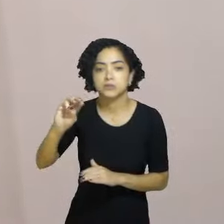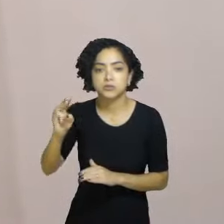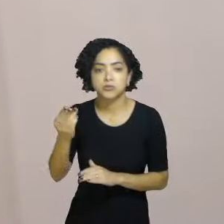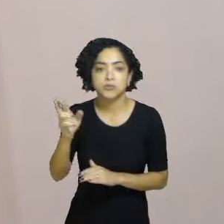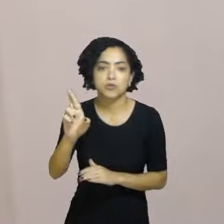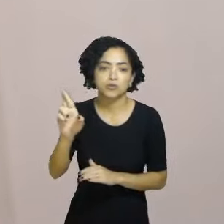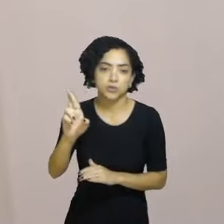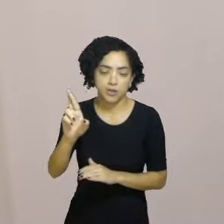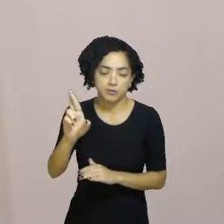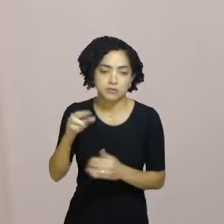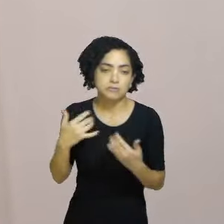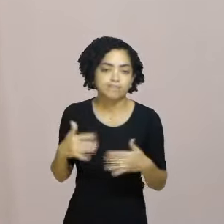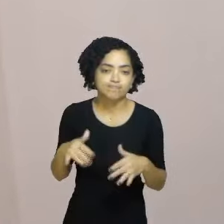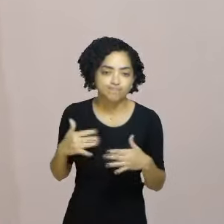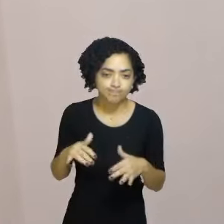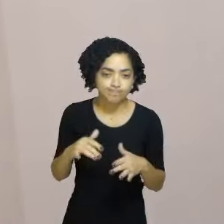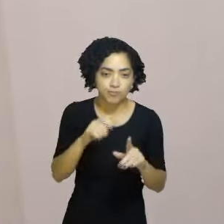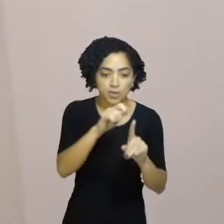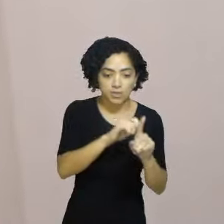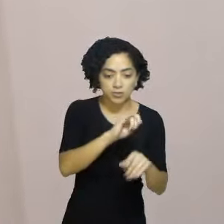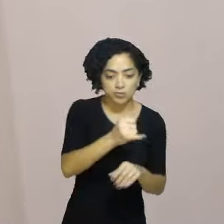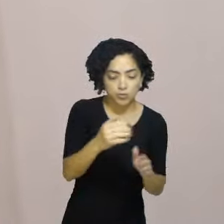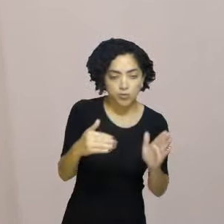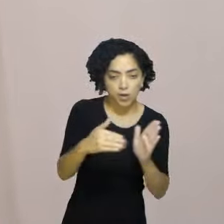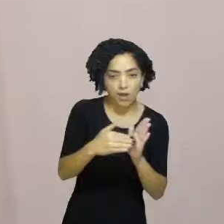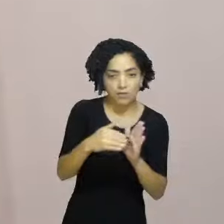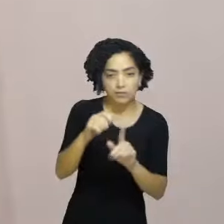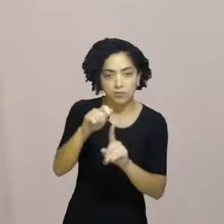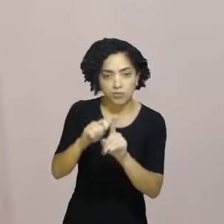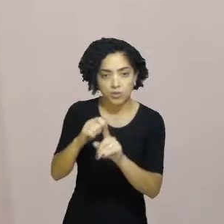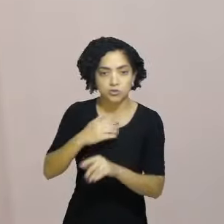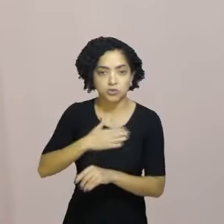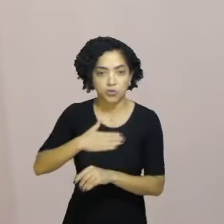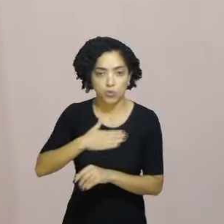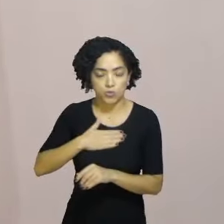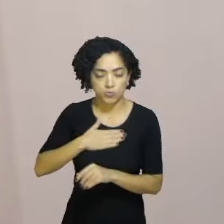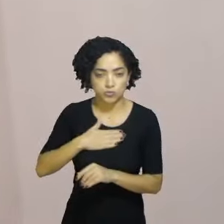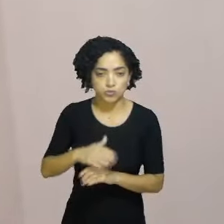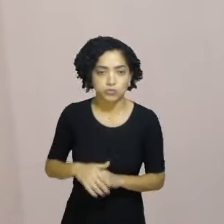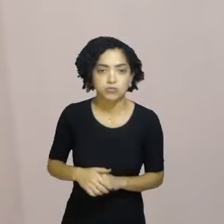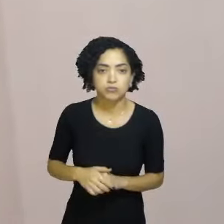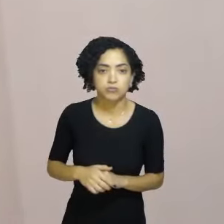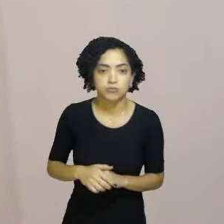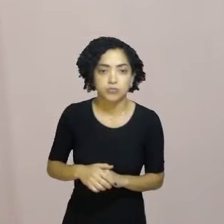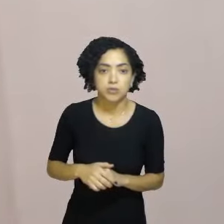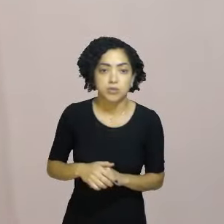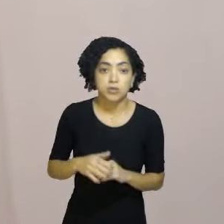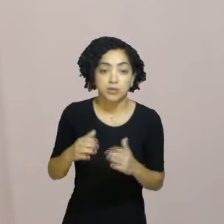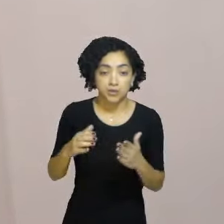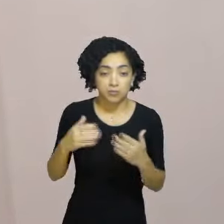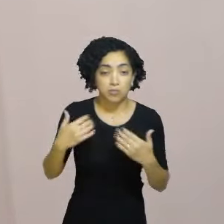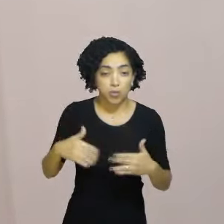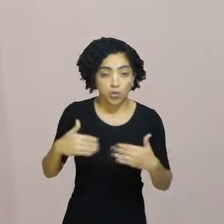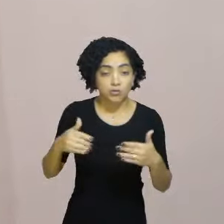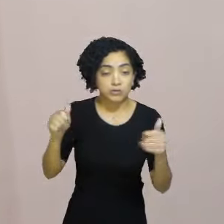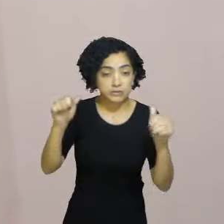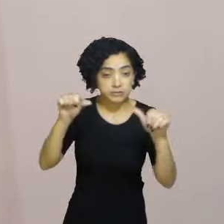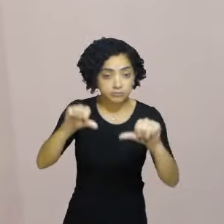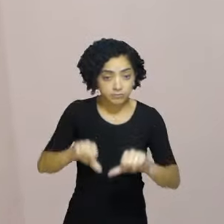reais entre janeiro e agosto. E pelas projeções, o rombo pode chegar a